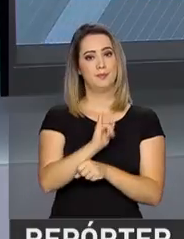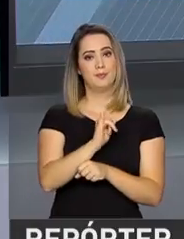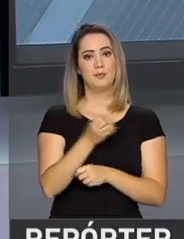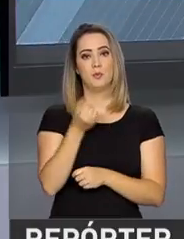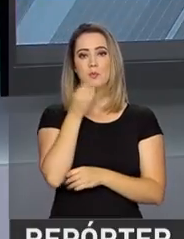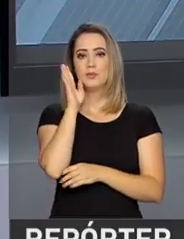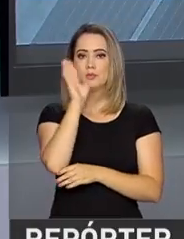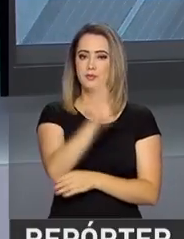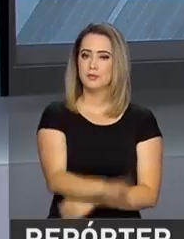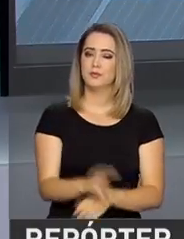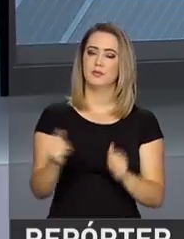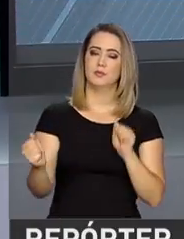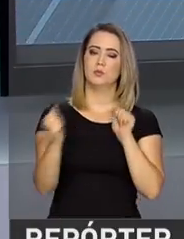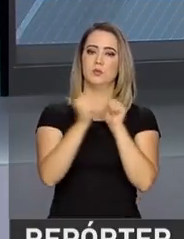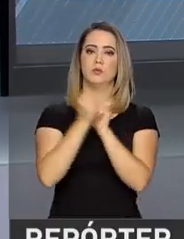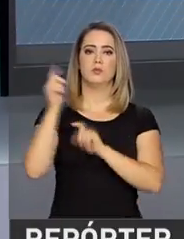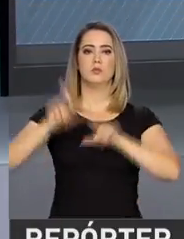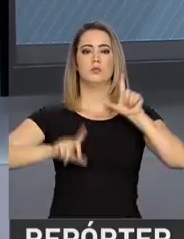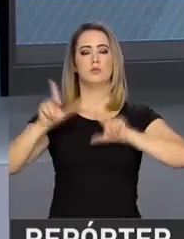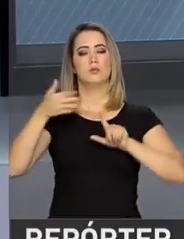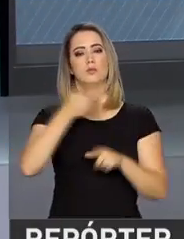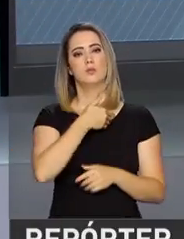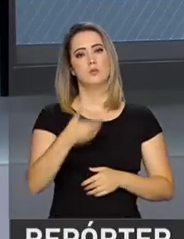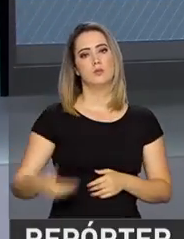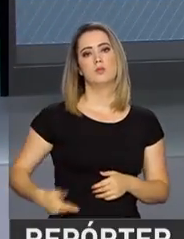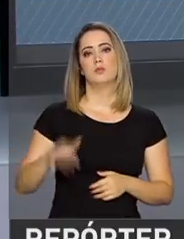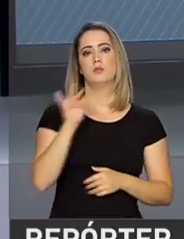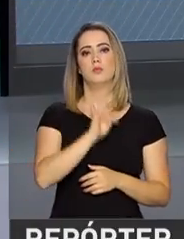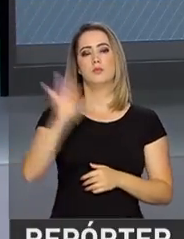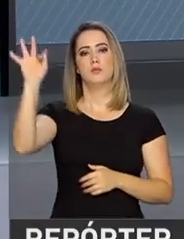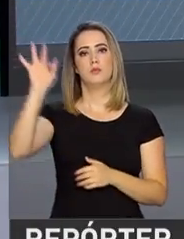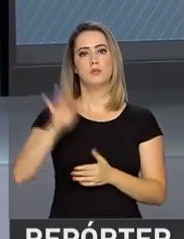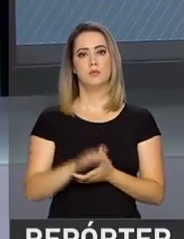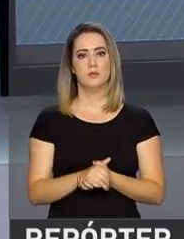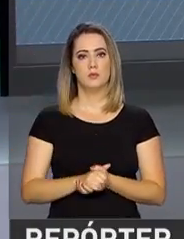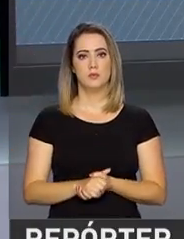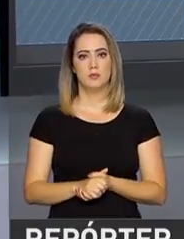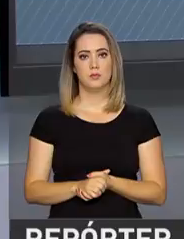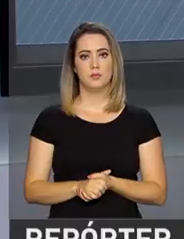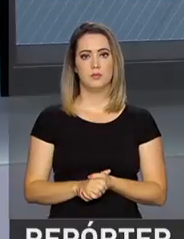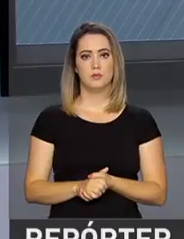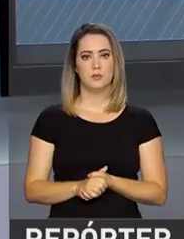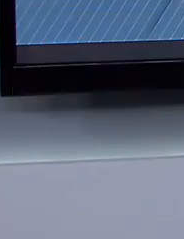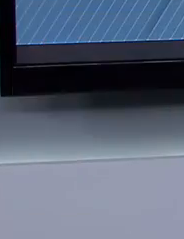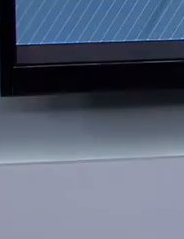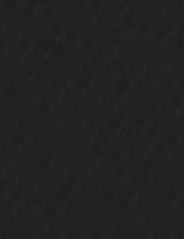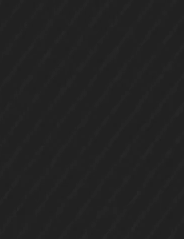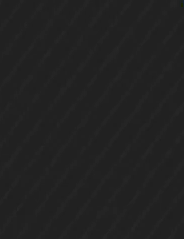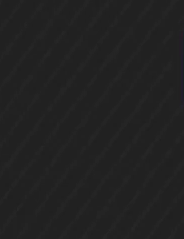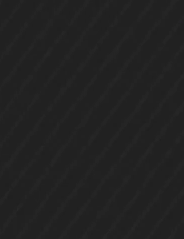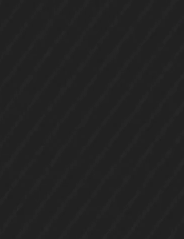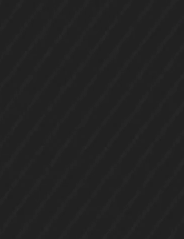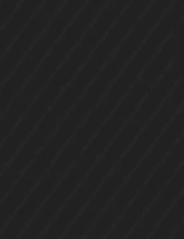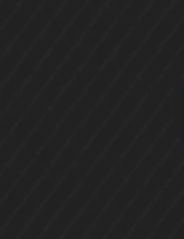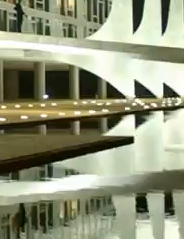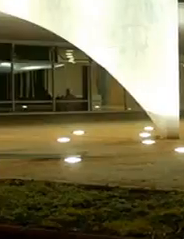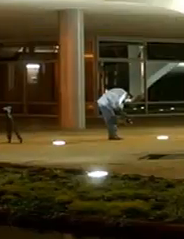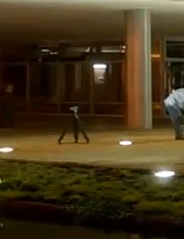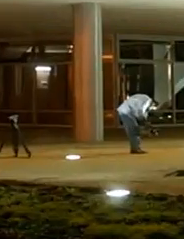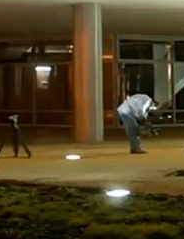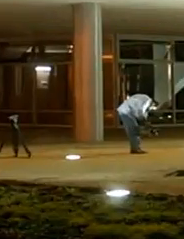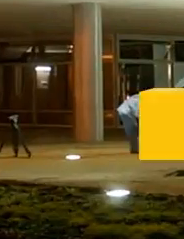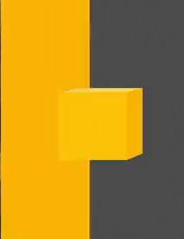YouTube. Uma boa tarde para você e continue com a gente aqui na NBR, a TV do Governo Federal.